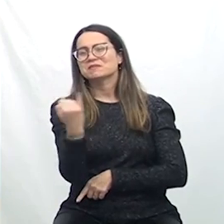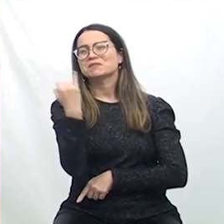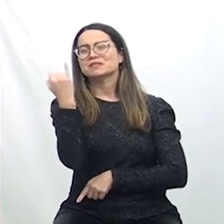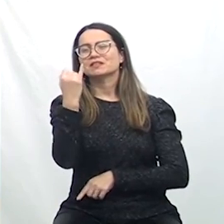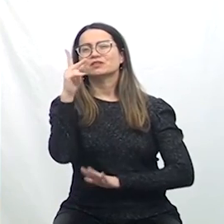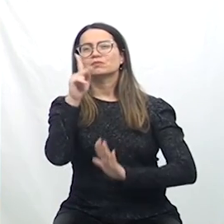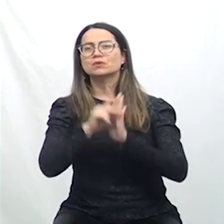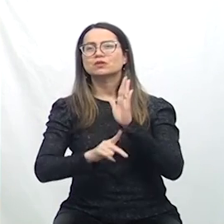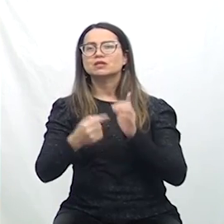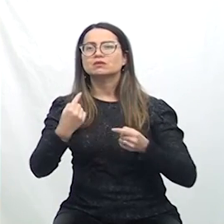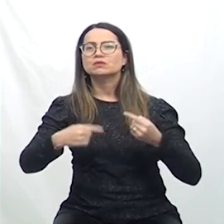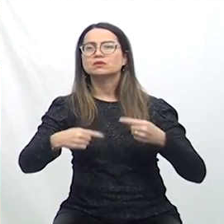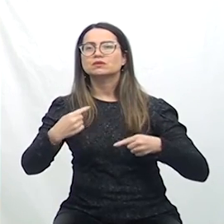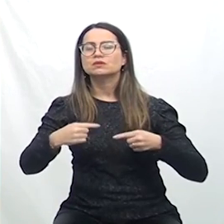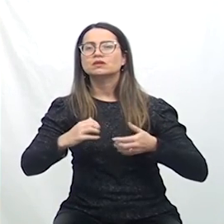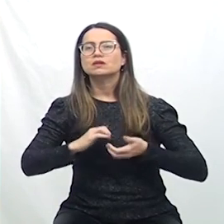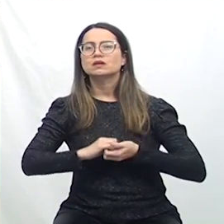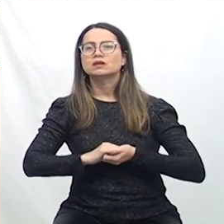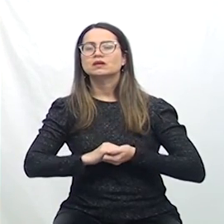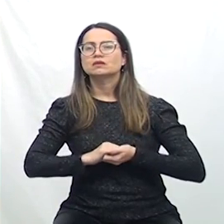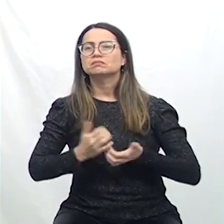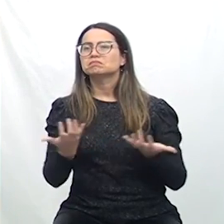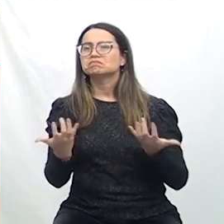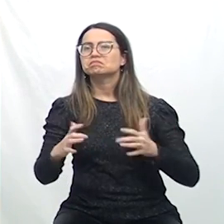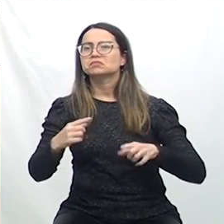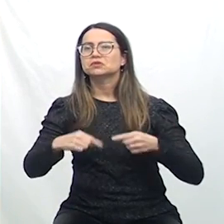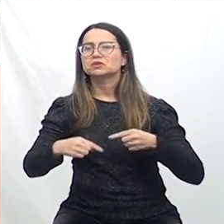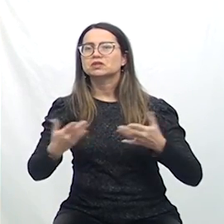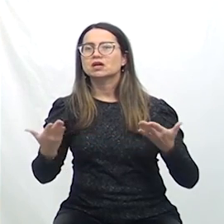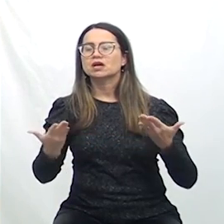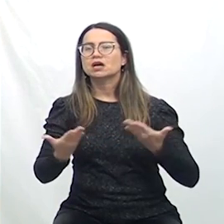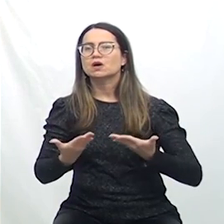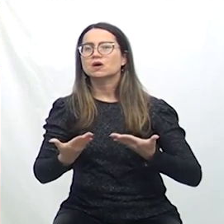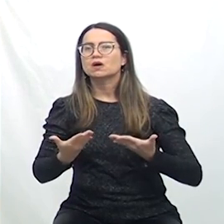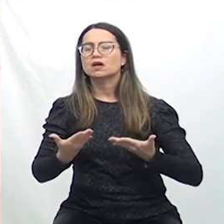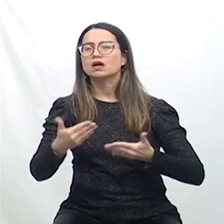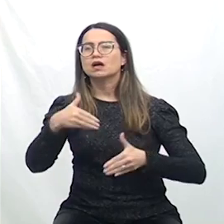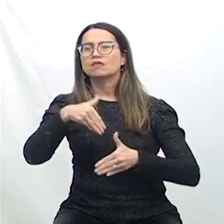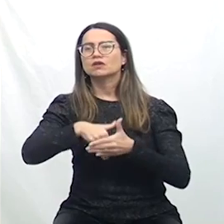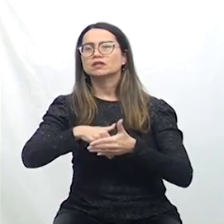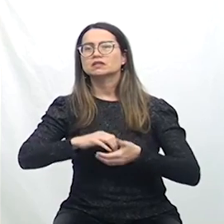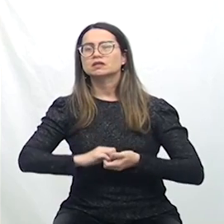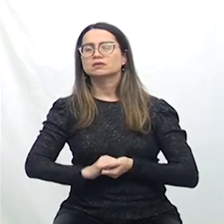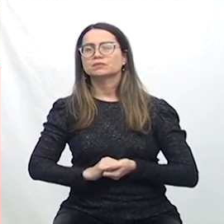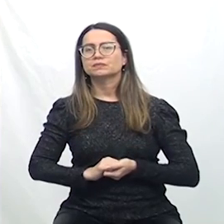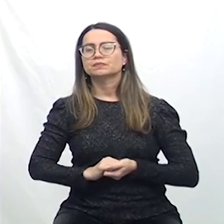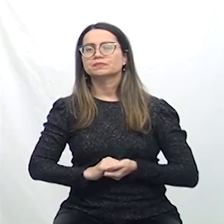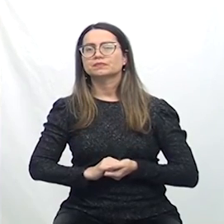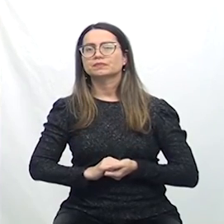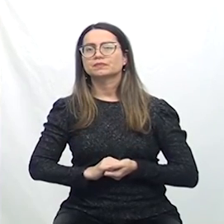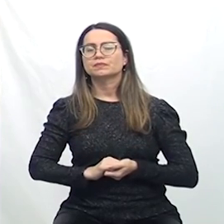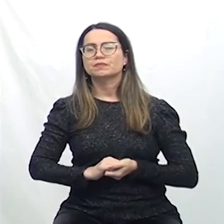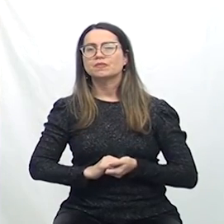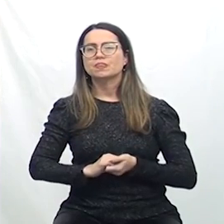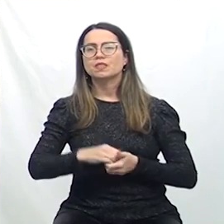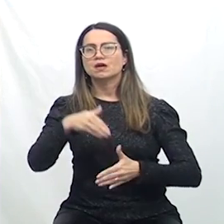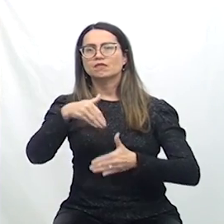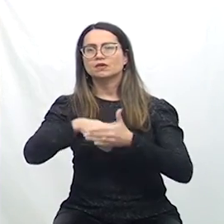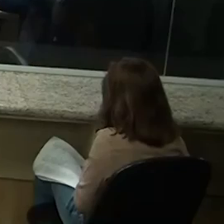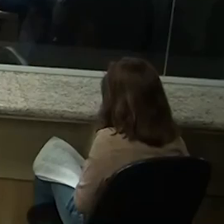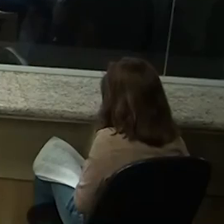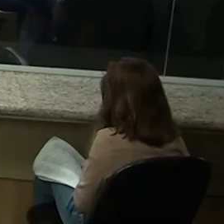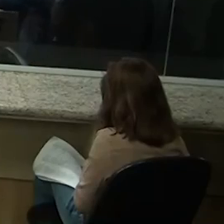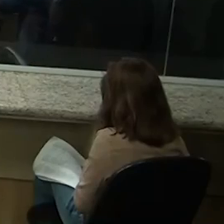continua em discussão. Não havendo quem queira discutir, o projeto está em votação. Votação